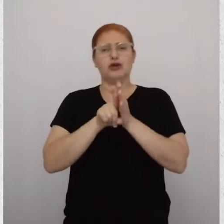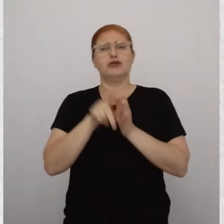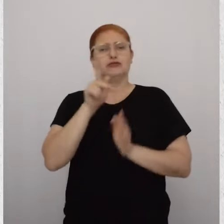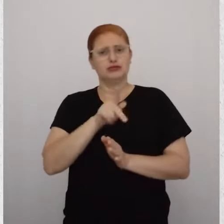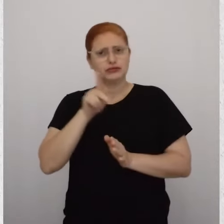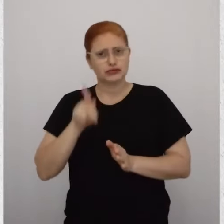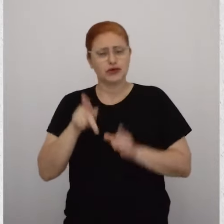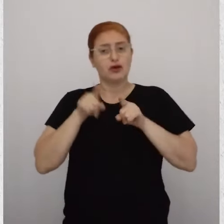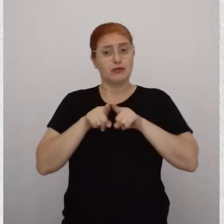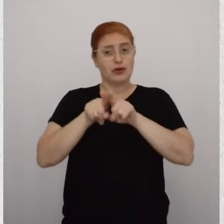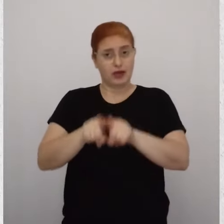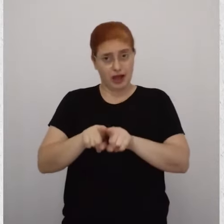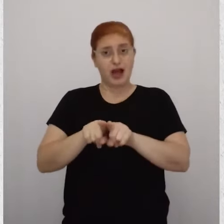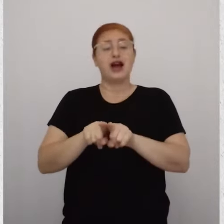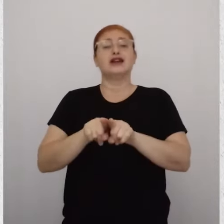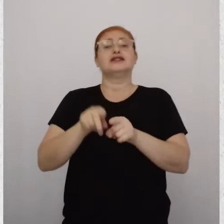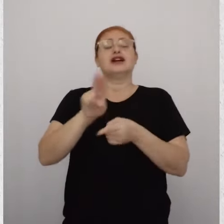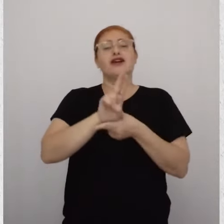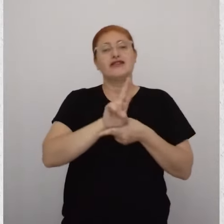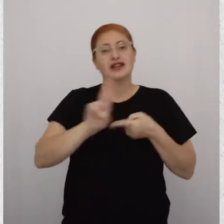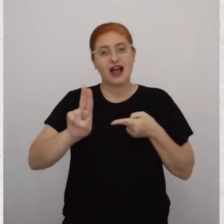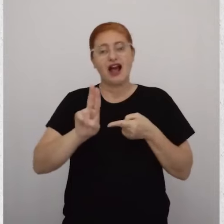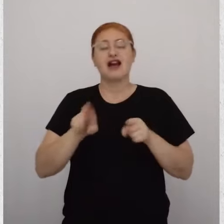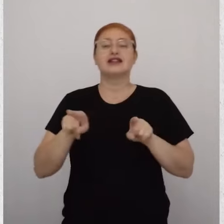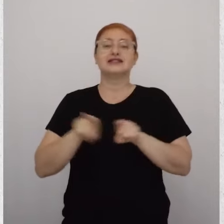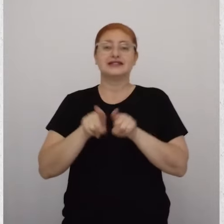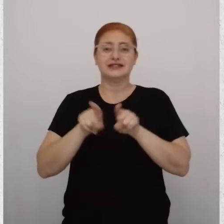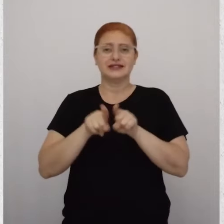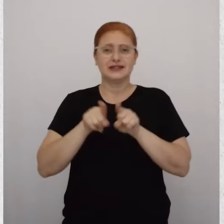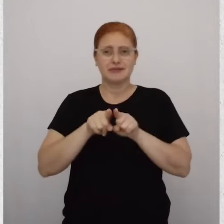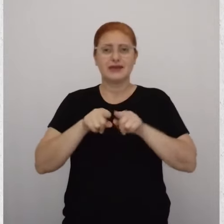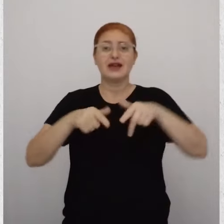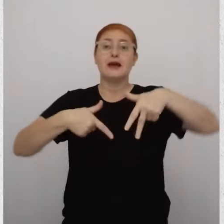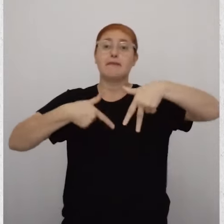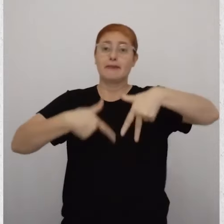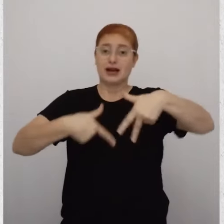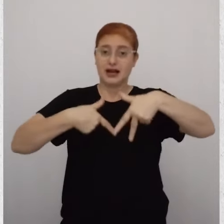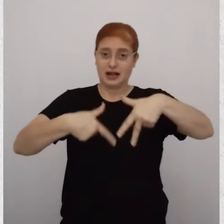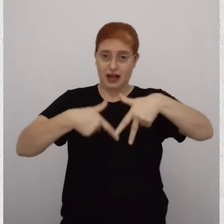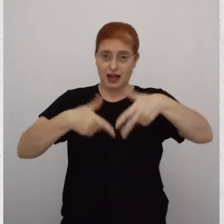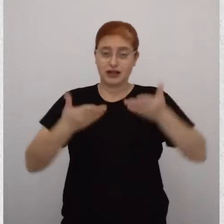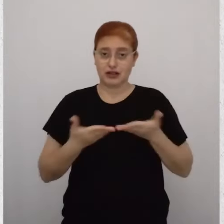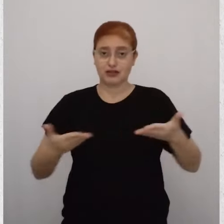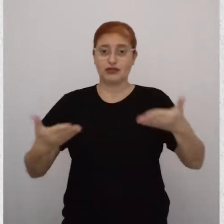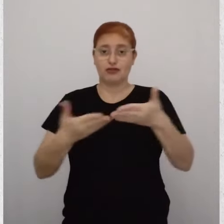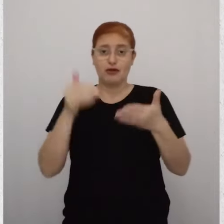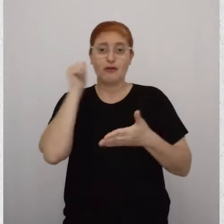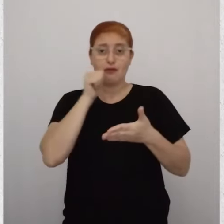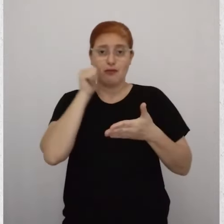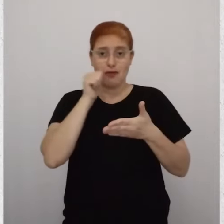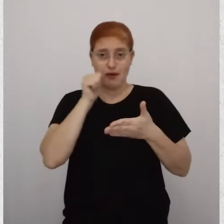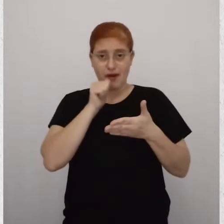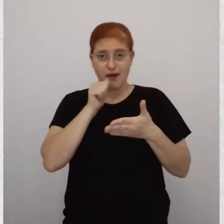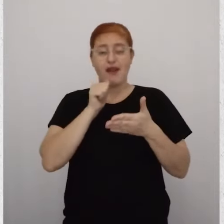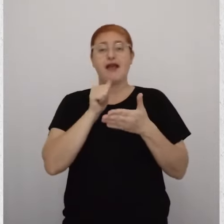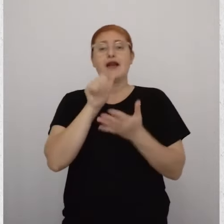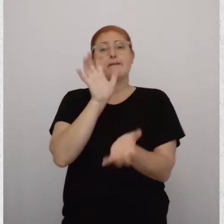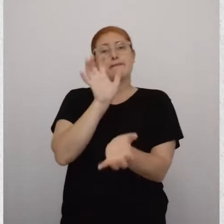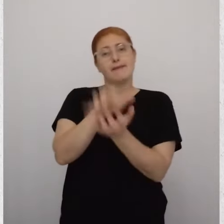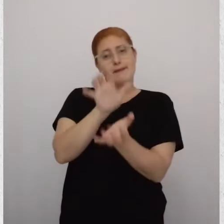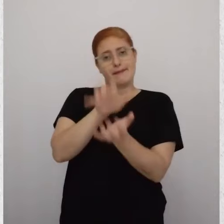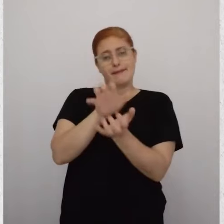educadora e companheira da universidade, também companheira de militância aqui do Fórum de Mulheres de Pernambuco, que